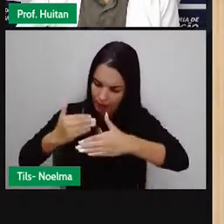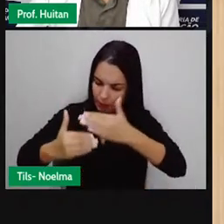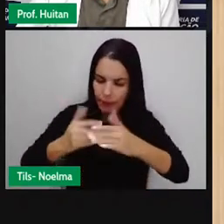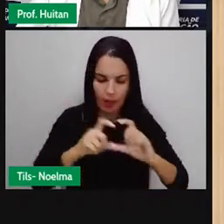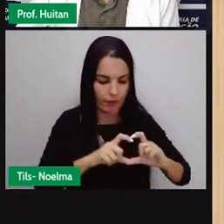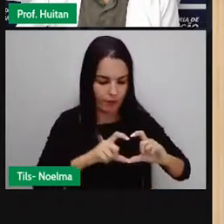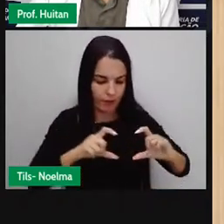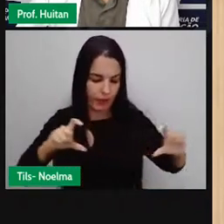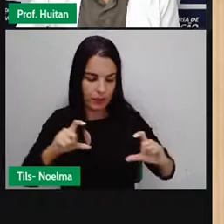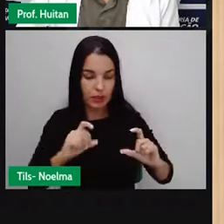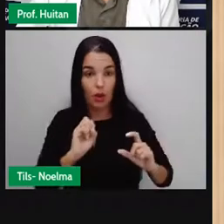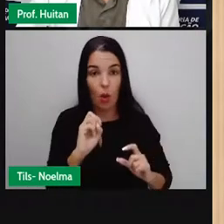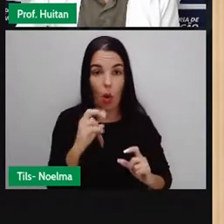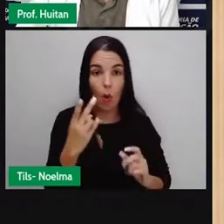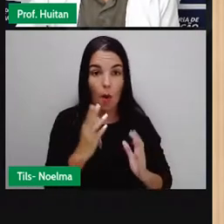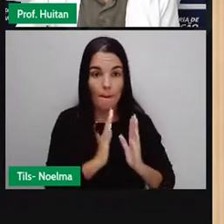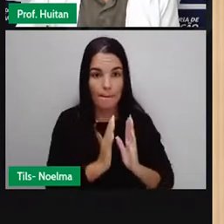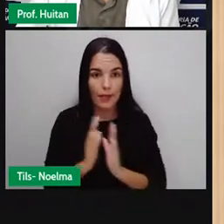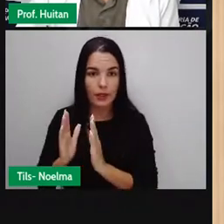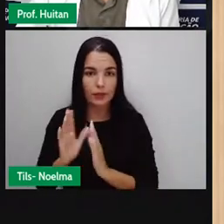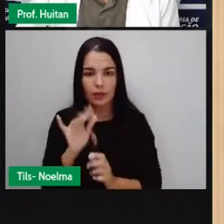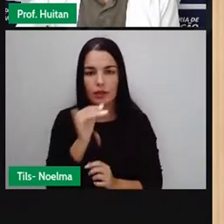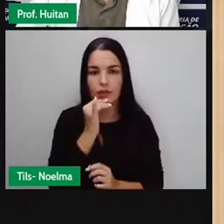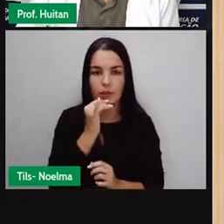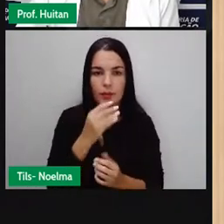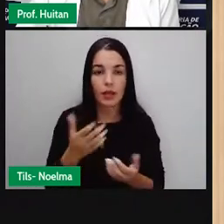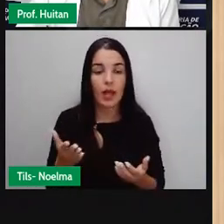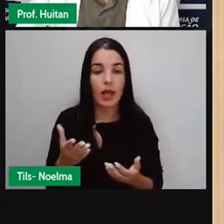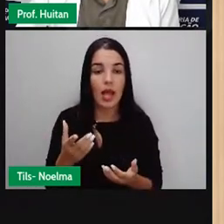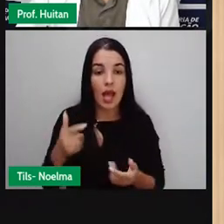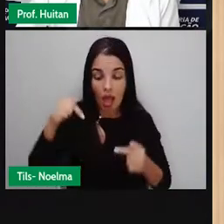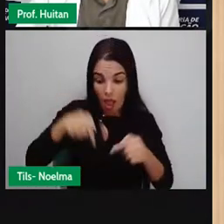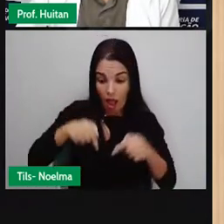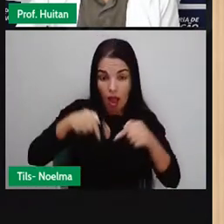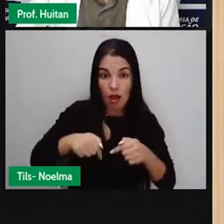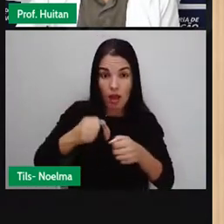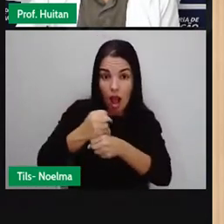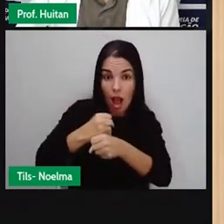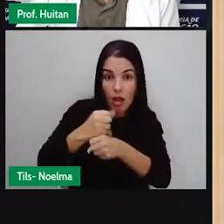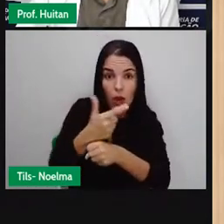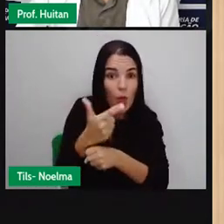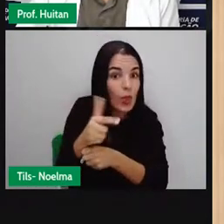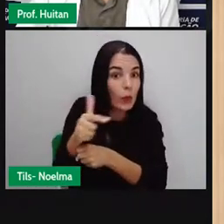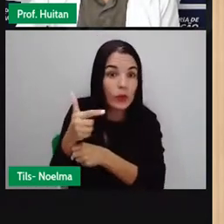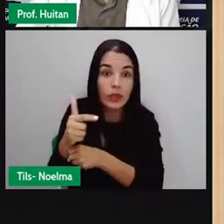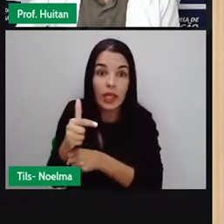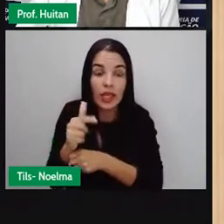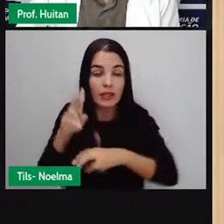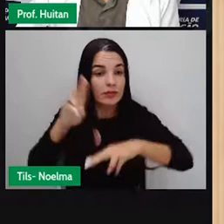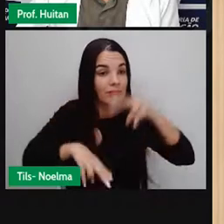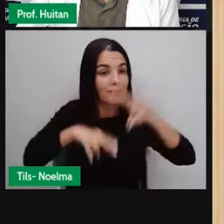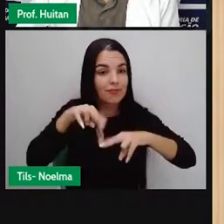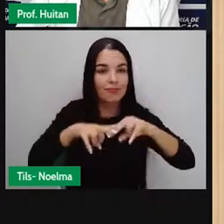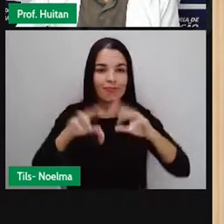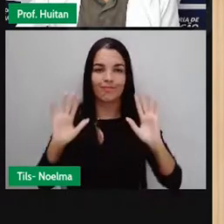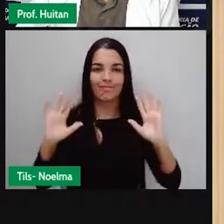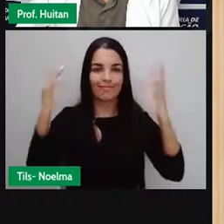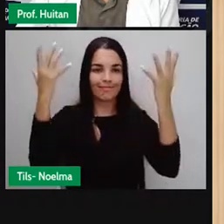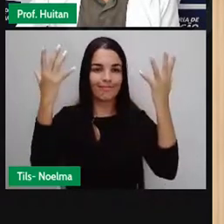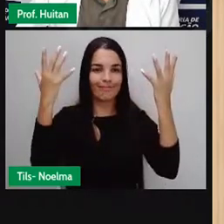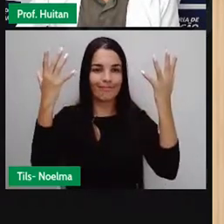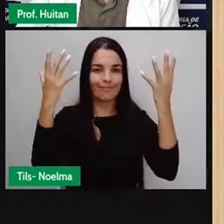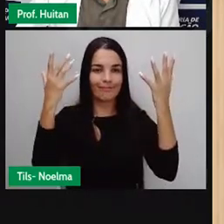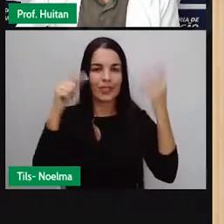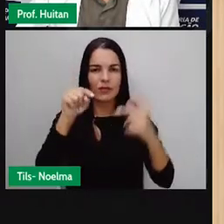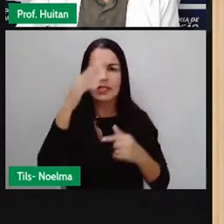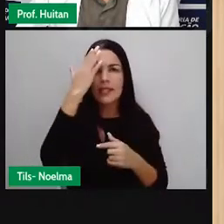período. Olha os exemplos. Este ano não teremos festas juninas. Você sabe